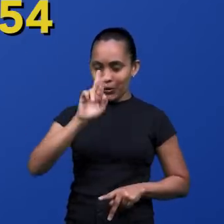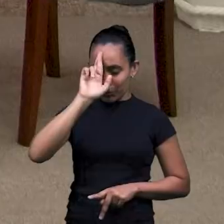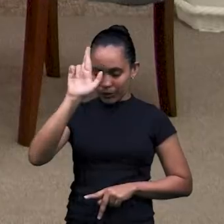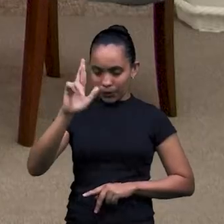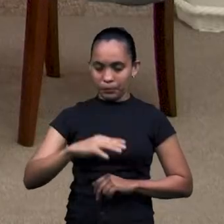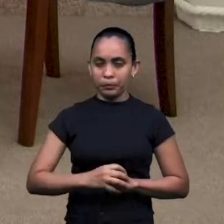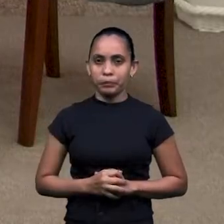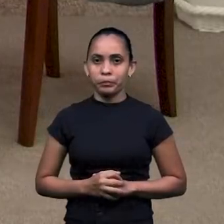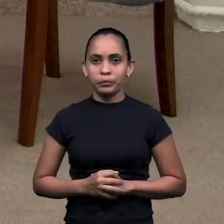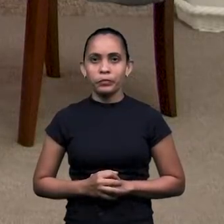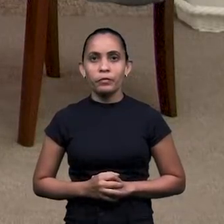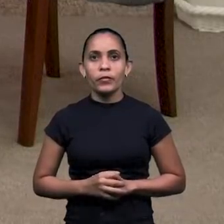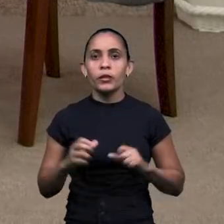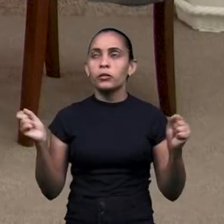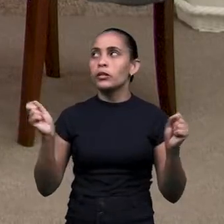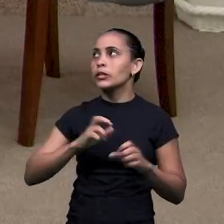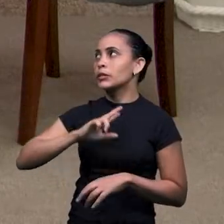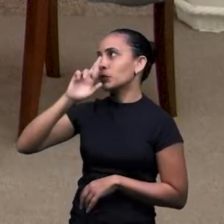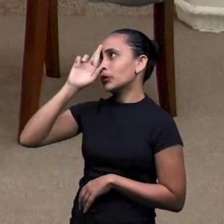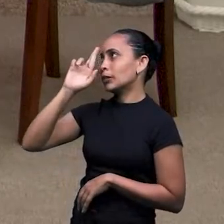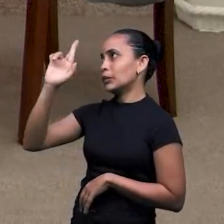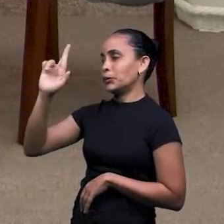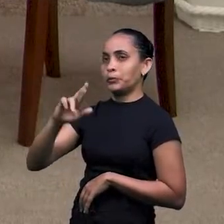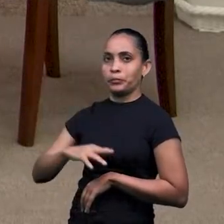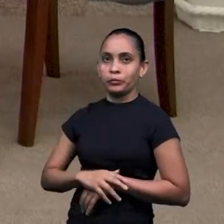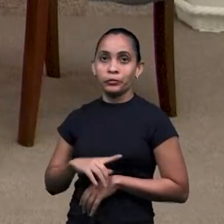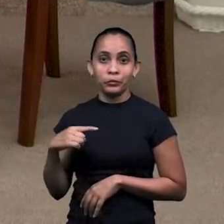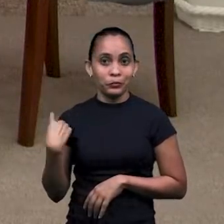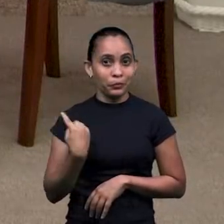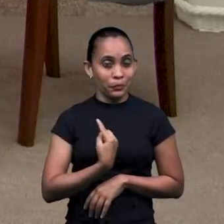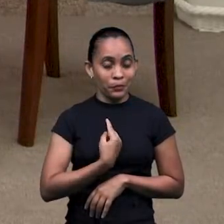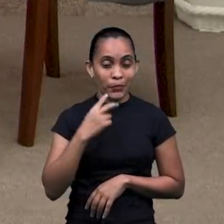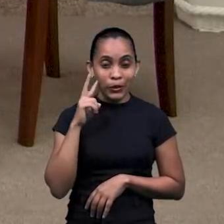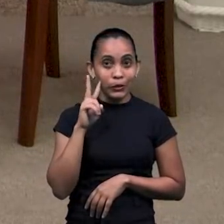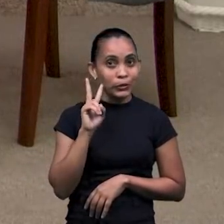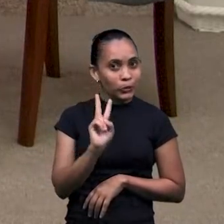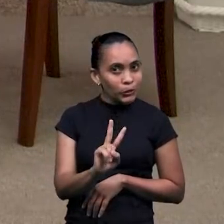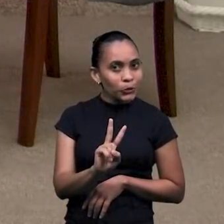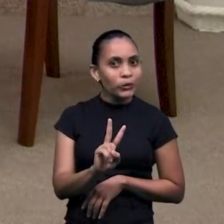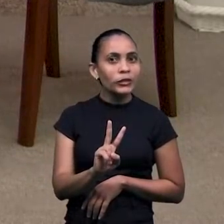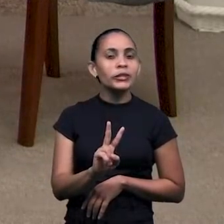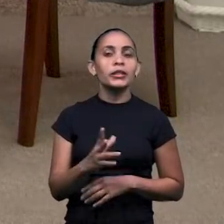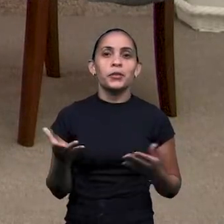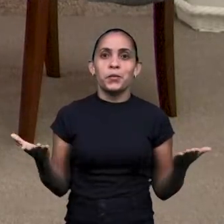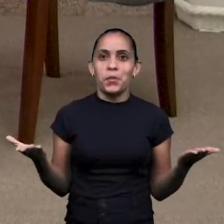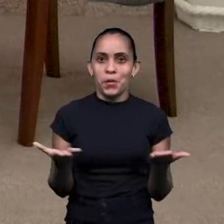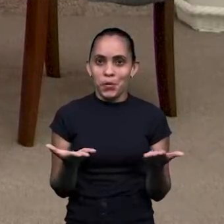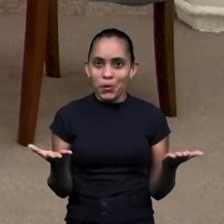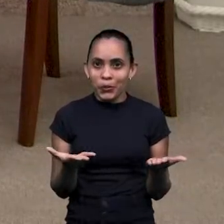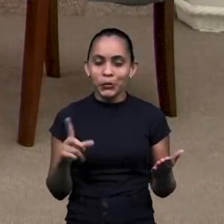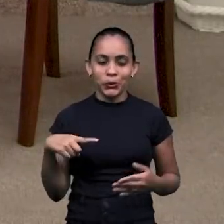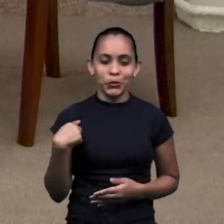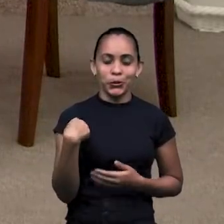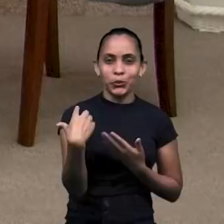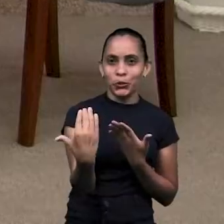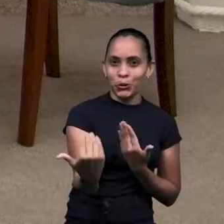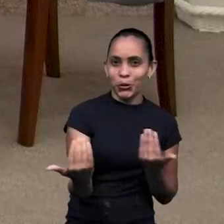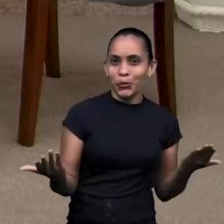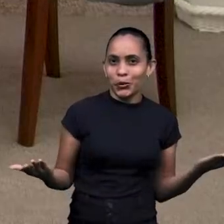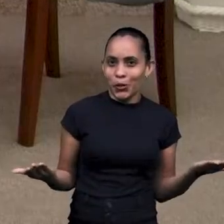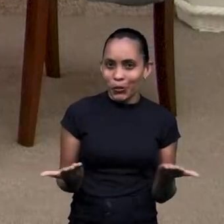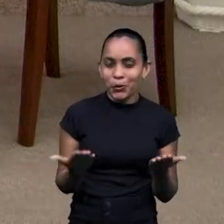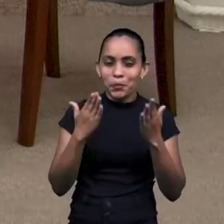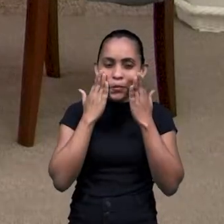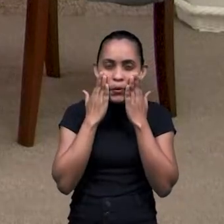Senhor. Bendito seja o nome do nosso Deus, meus irmãos. Assistimos então a mais essas duas participações e os nossos jovens